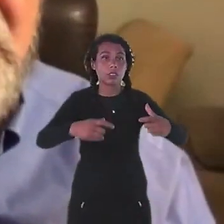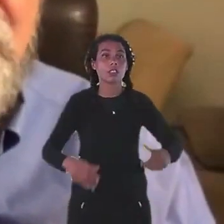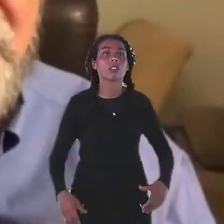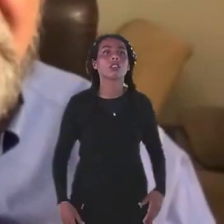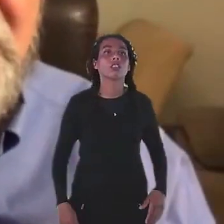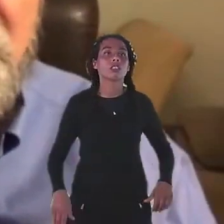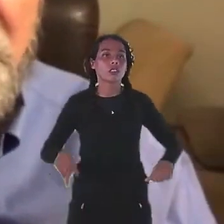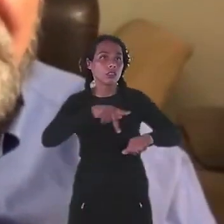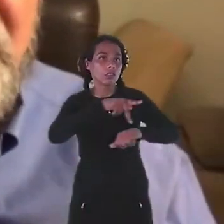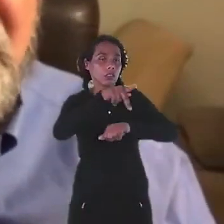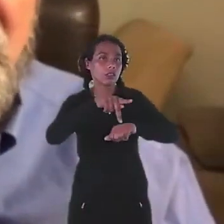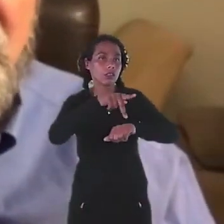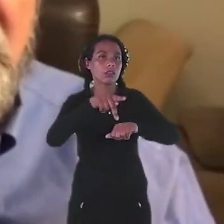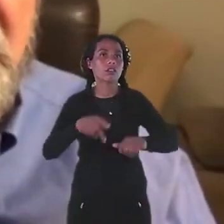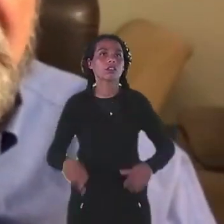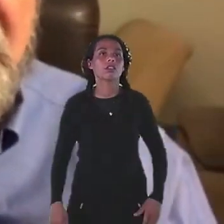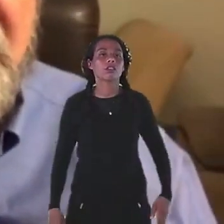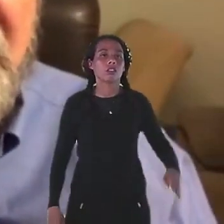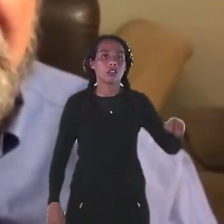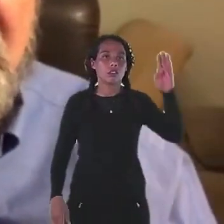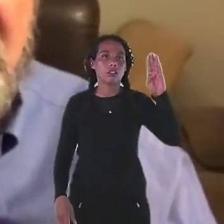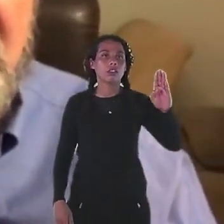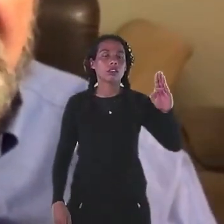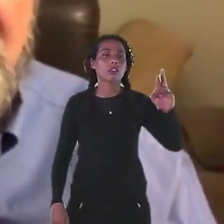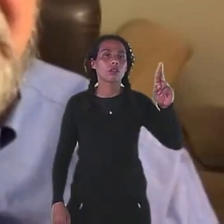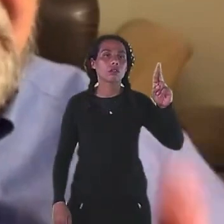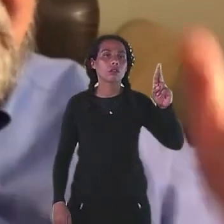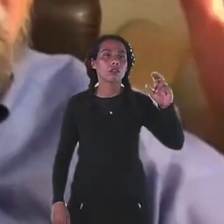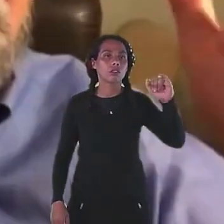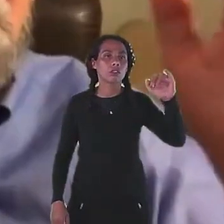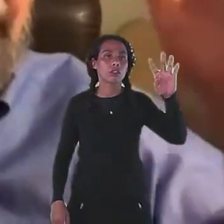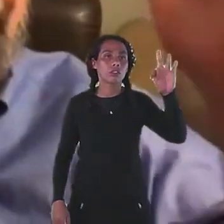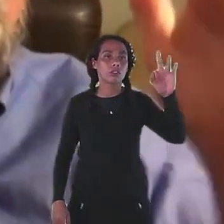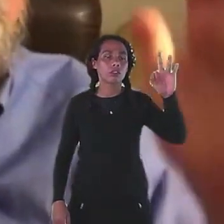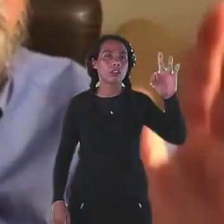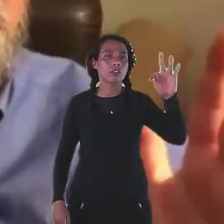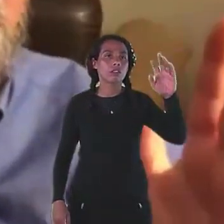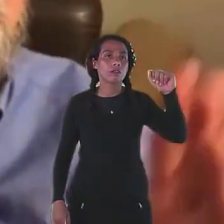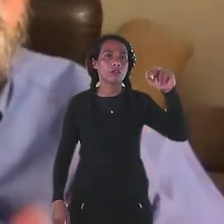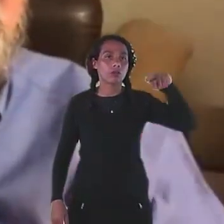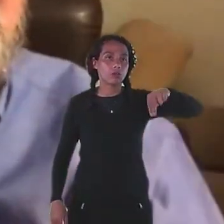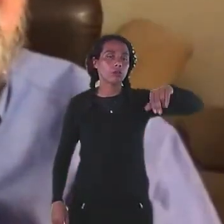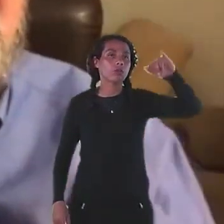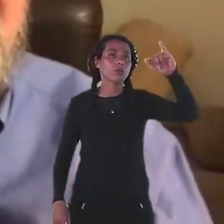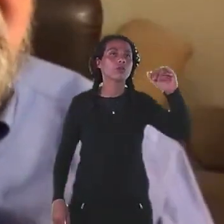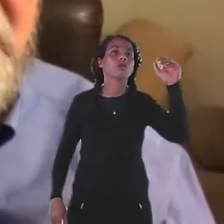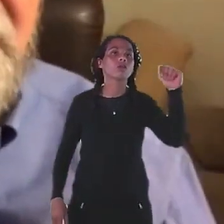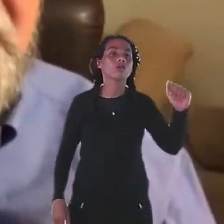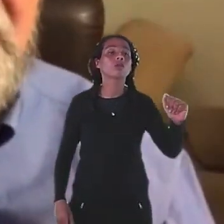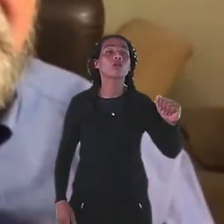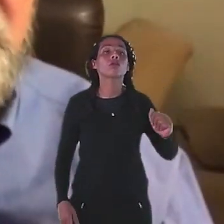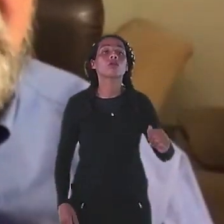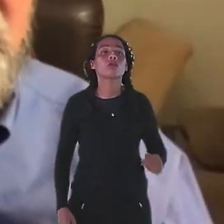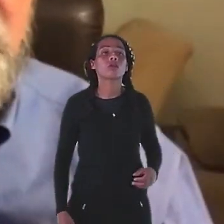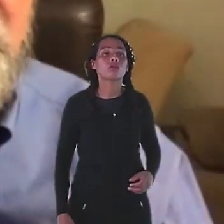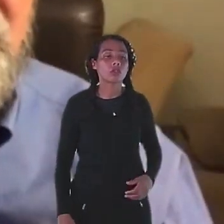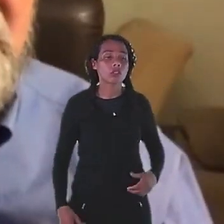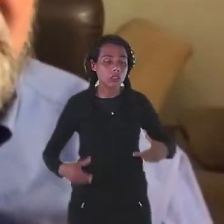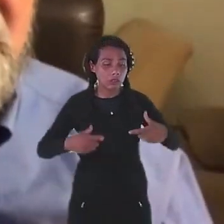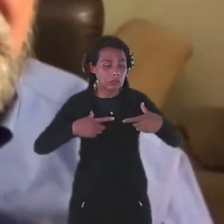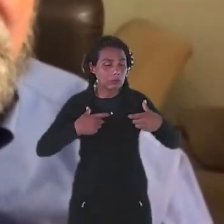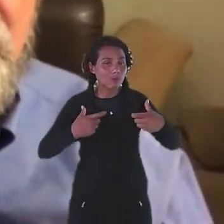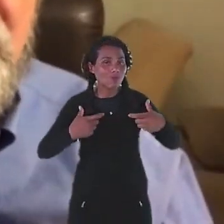ao grupamento chamado Tutsi, que eram mais altos, mais longilíneos, né, e que receberam, então, as